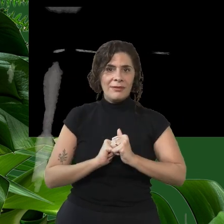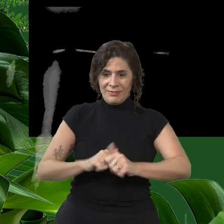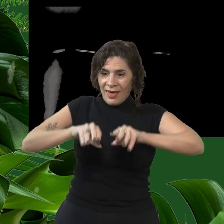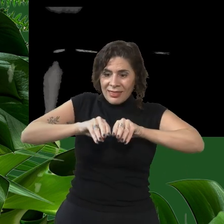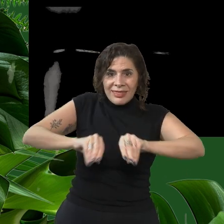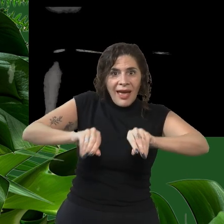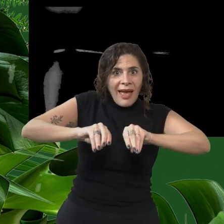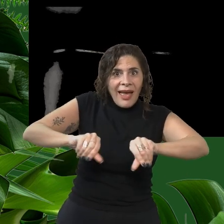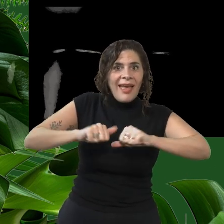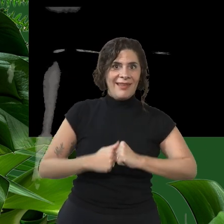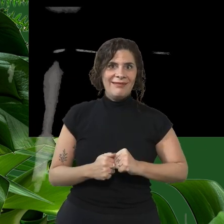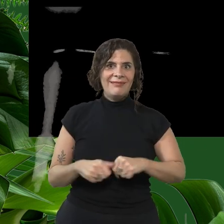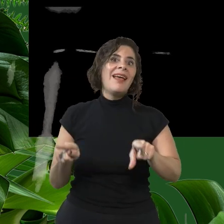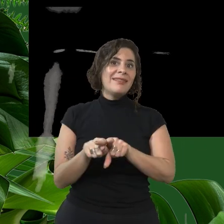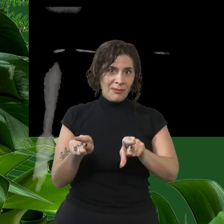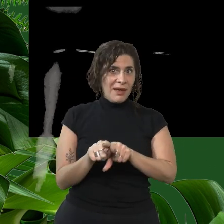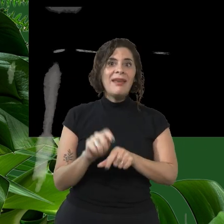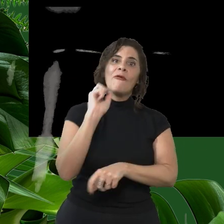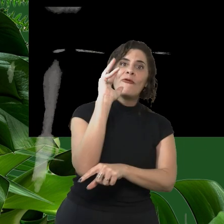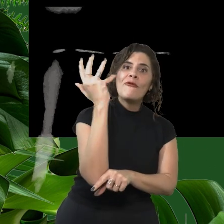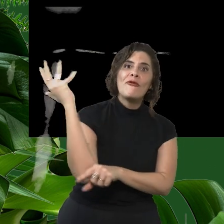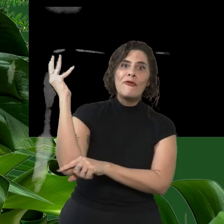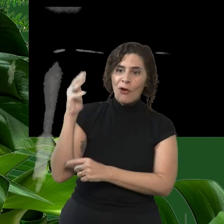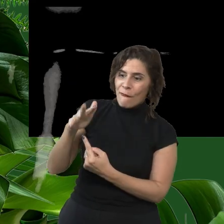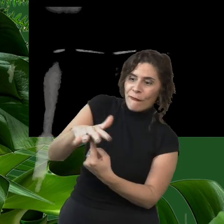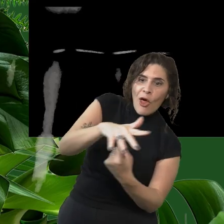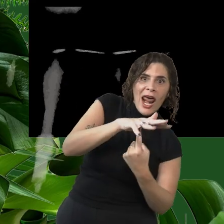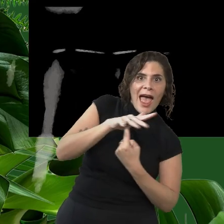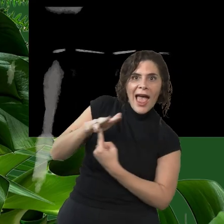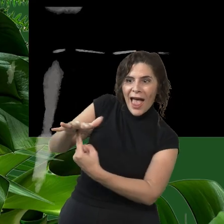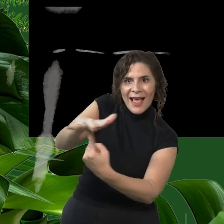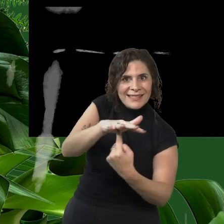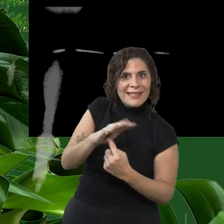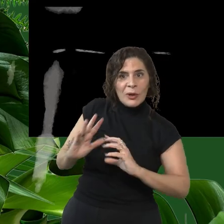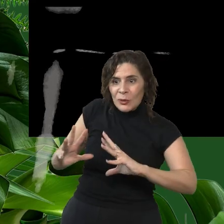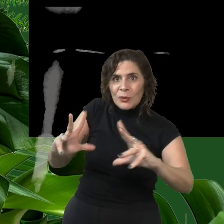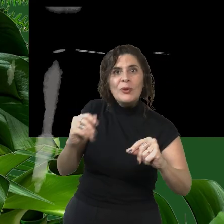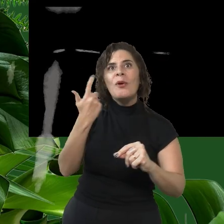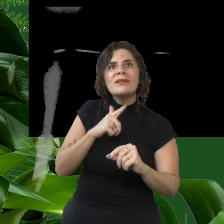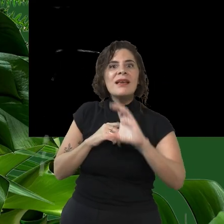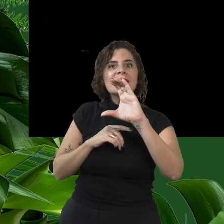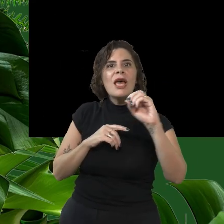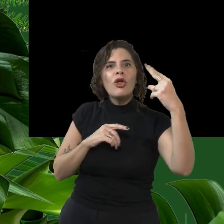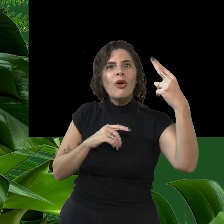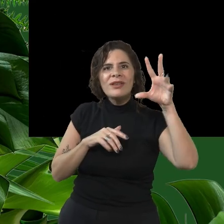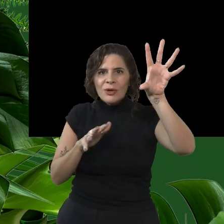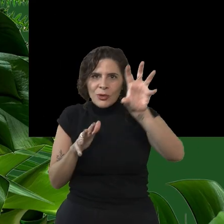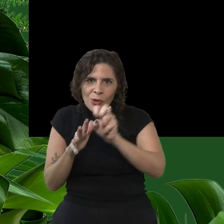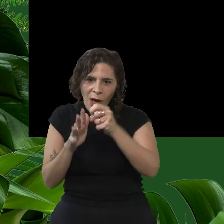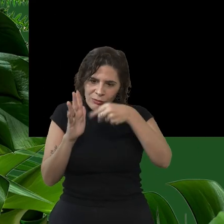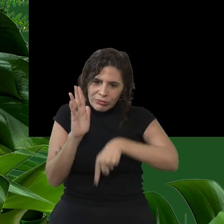as florestas sequestram o carbono da atmosfera, e isso impede a mudança climática, né? Então, é uma contribuição